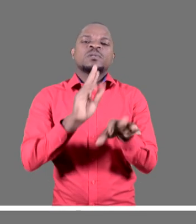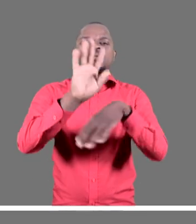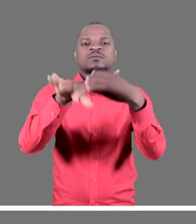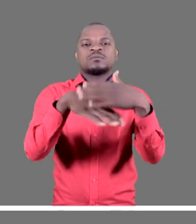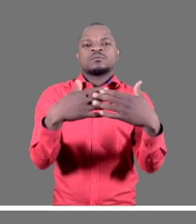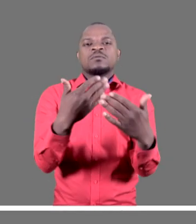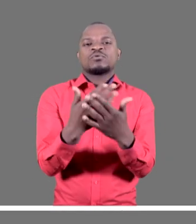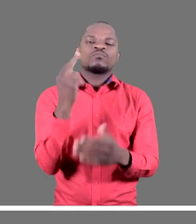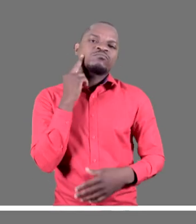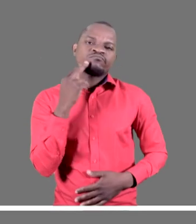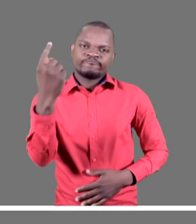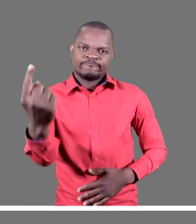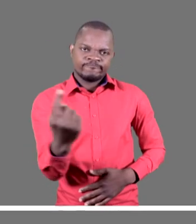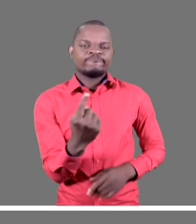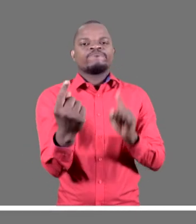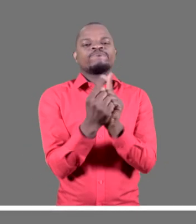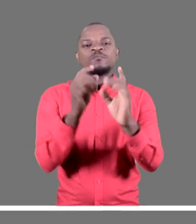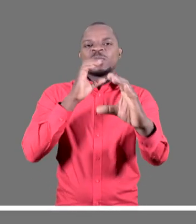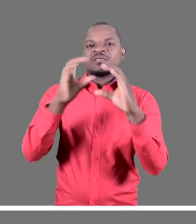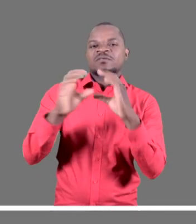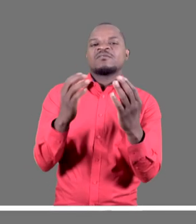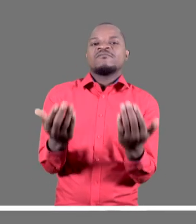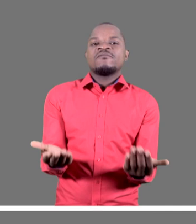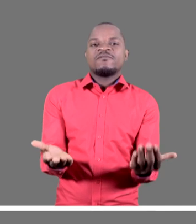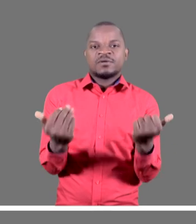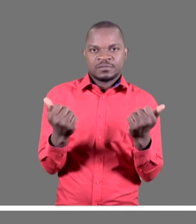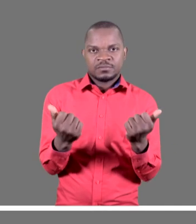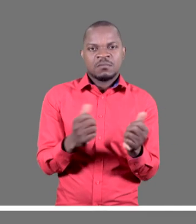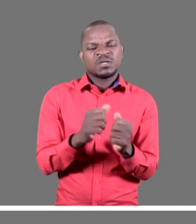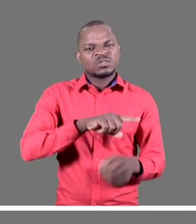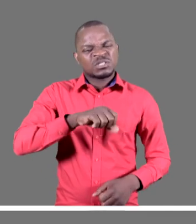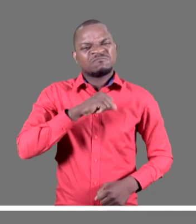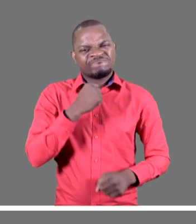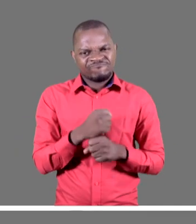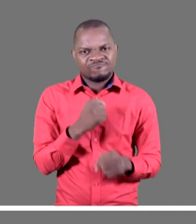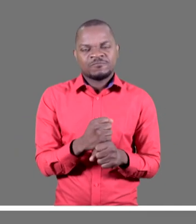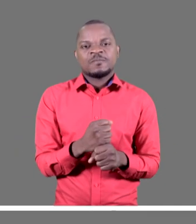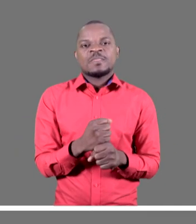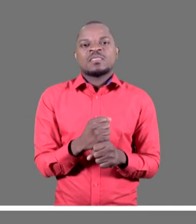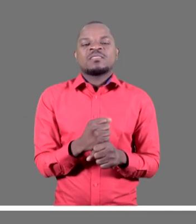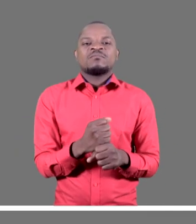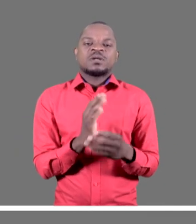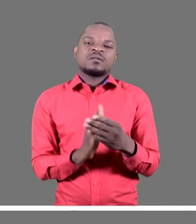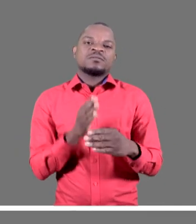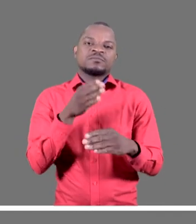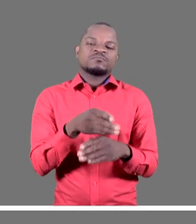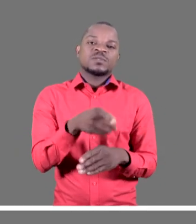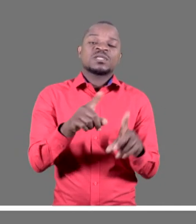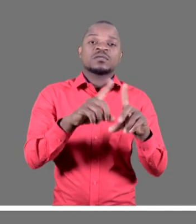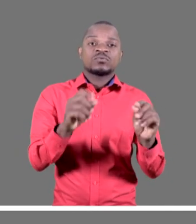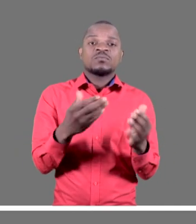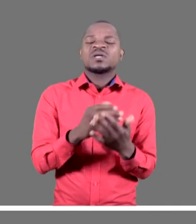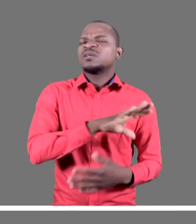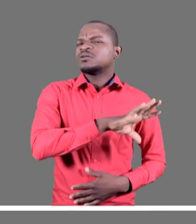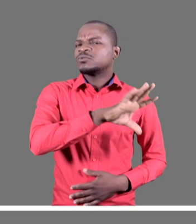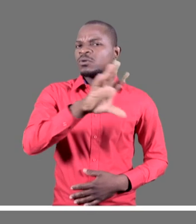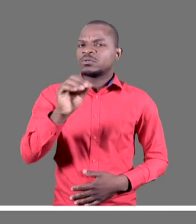comunicação com a pessoa surda. Estamos a lutar nesse sentido de buscar mais comunicação, mais serviços públicos acessíveis, para que